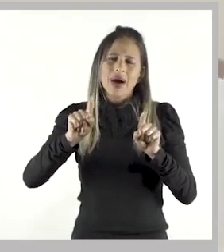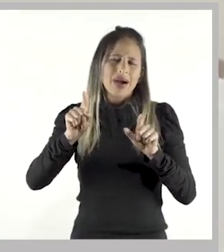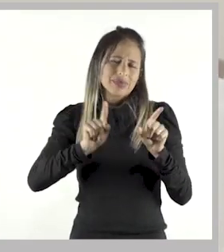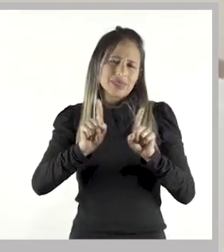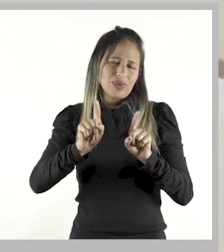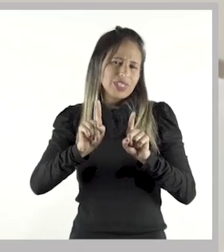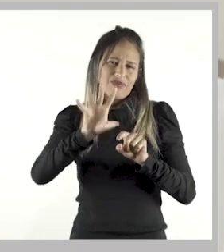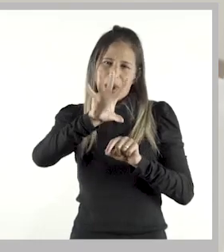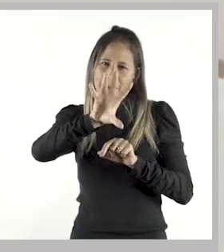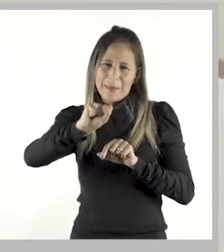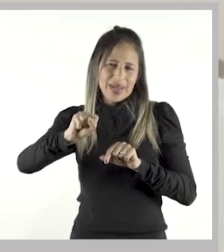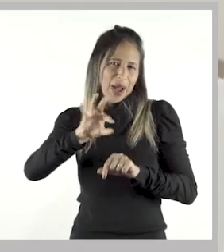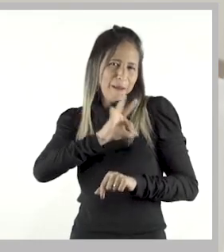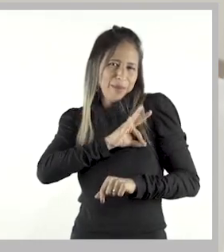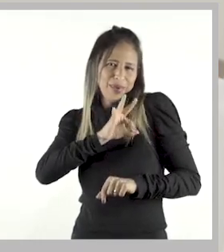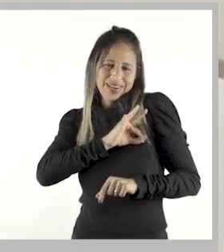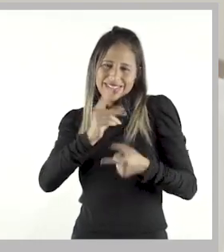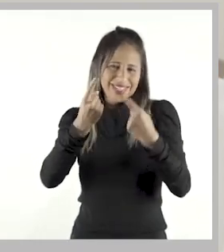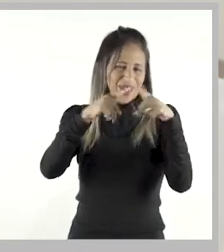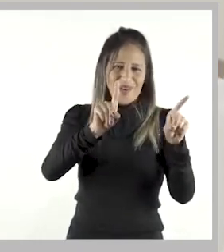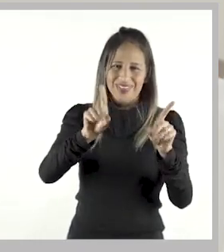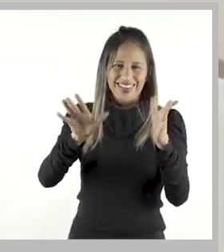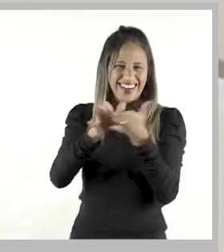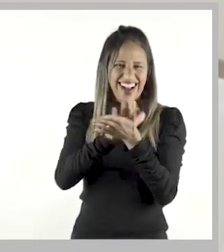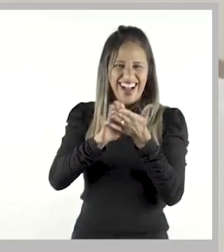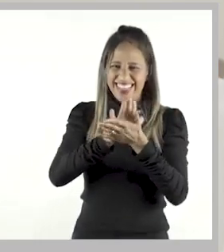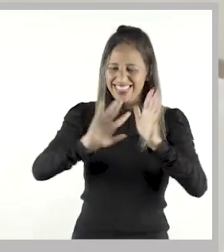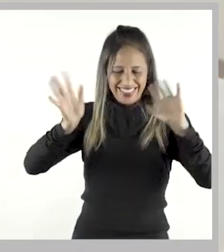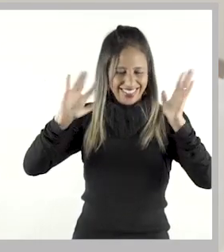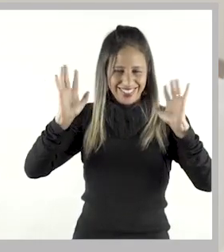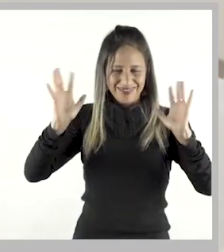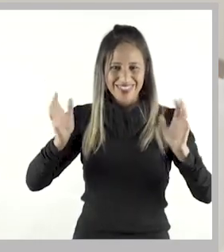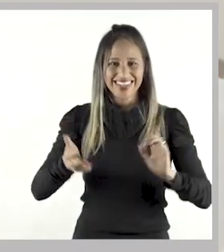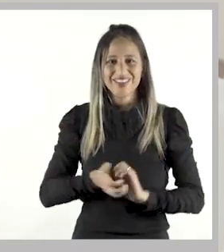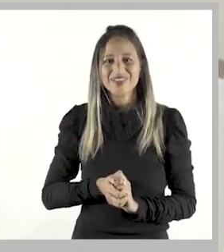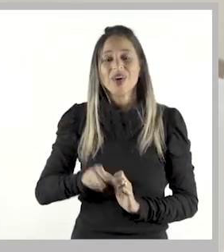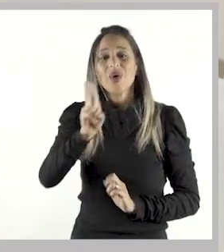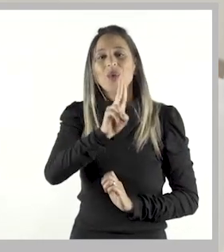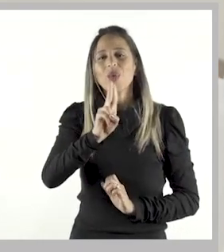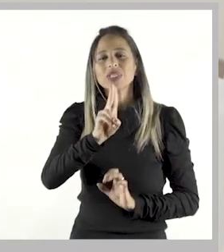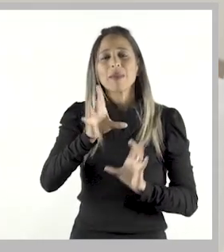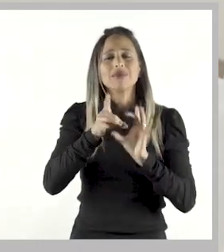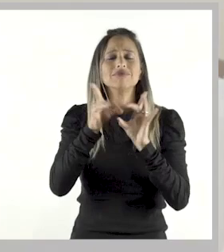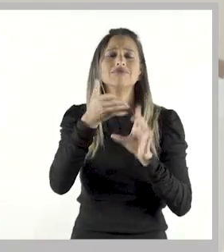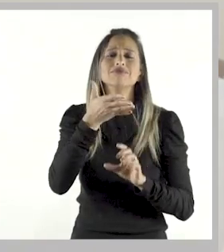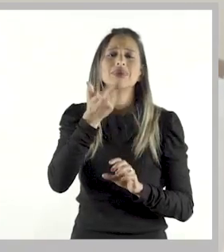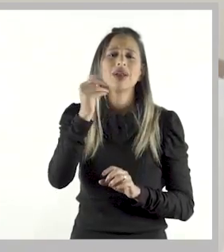ao contrário ou tudo bem. Então, usa o que for mais confortável.